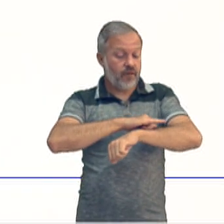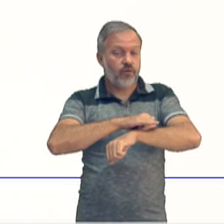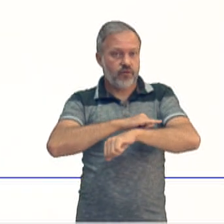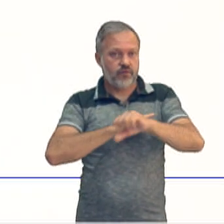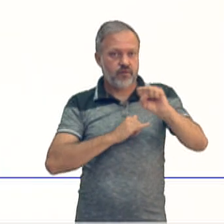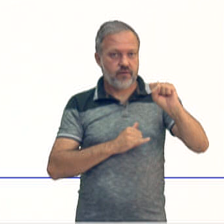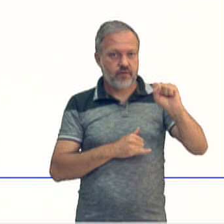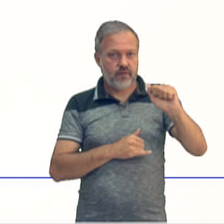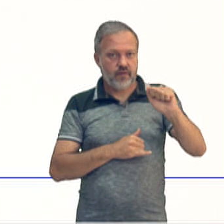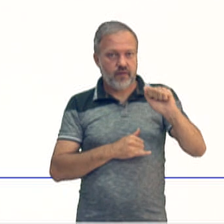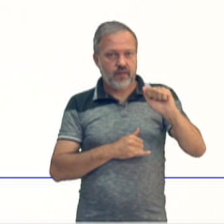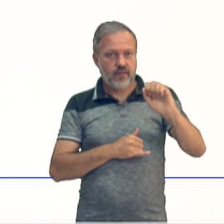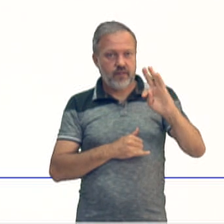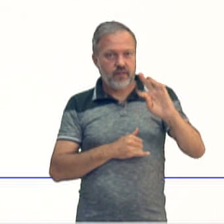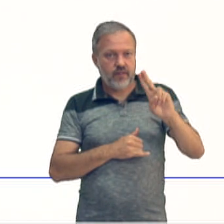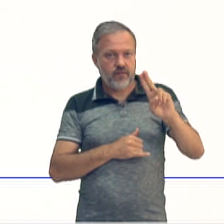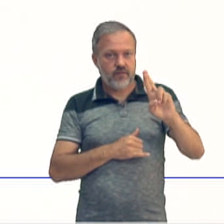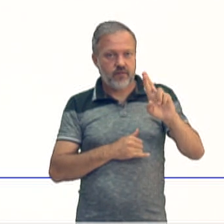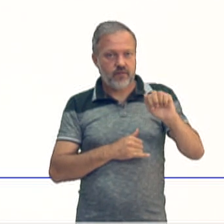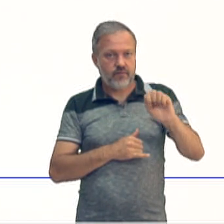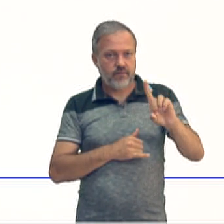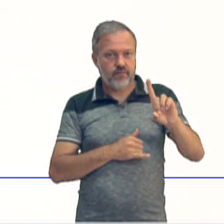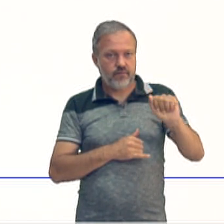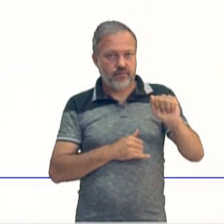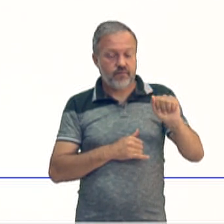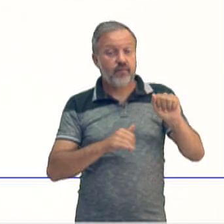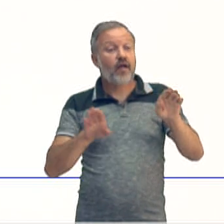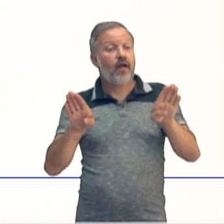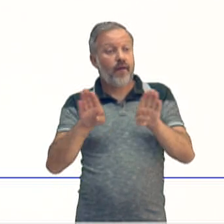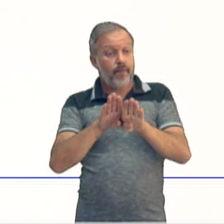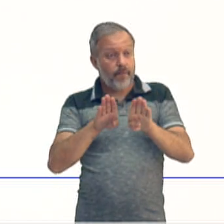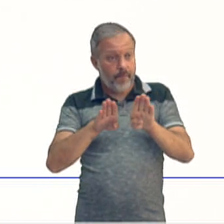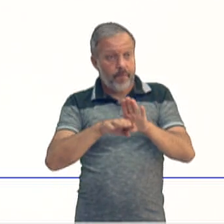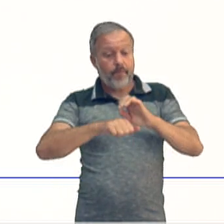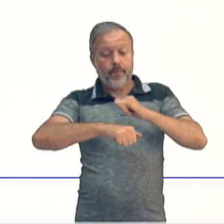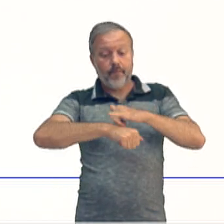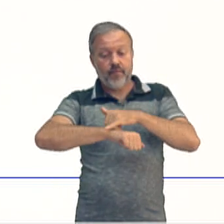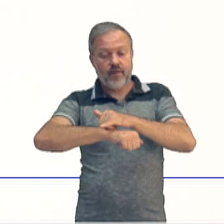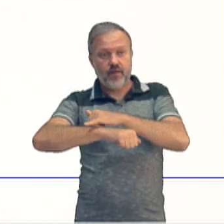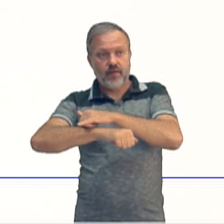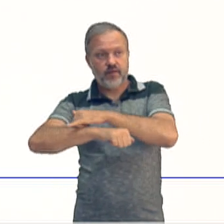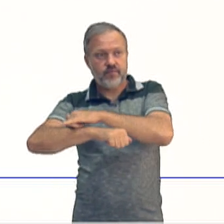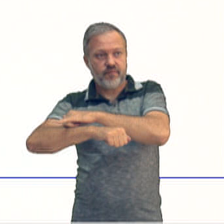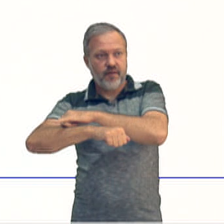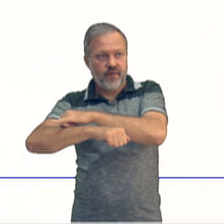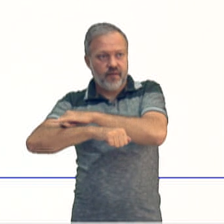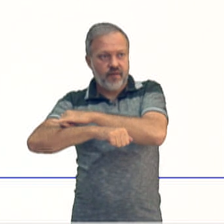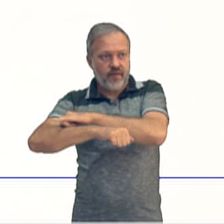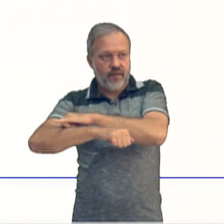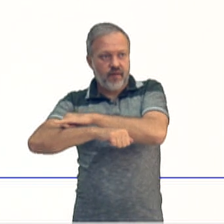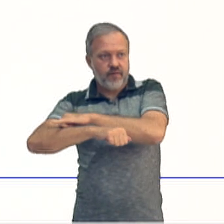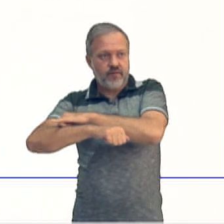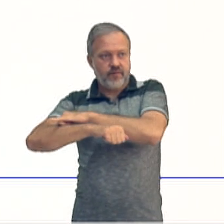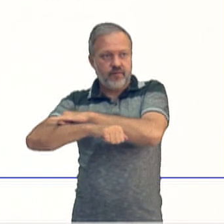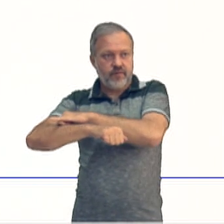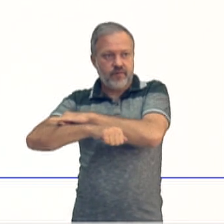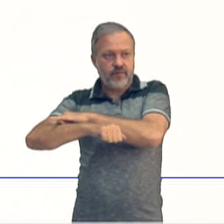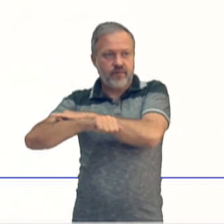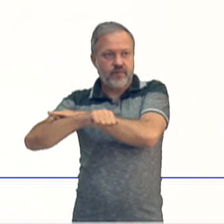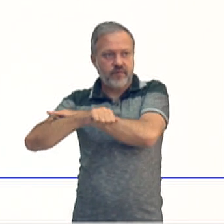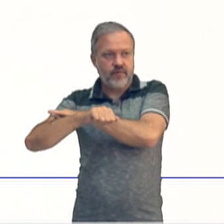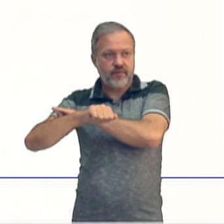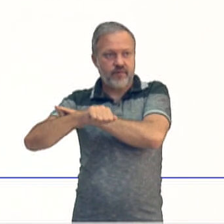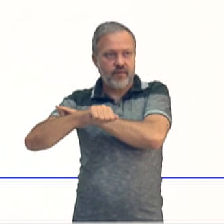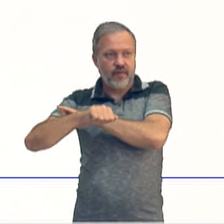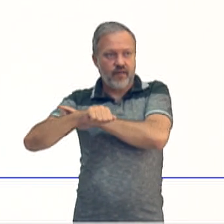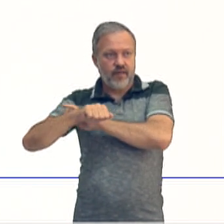ácido graxo. Ácido graxo é um lipídio, ok? Que está dizendo aqui que é um ácido graxo saturado. Vocês estão vendo a estrutura aqui,